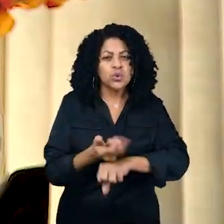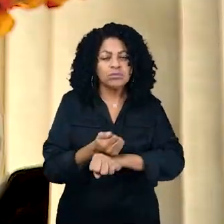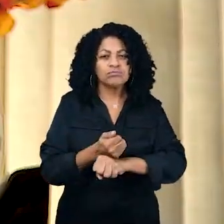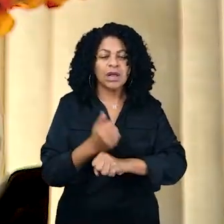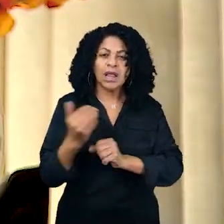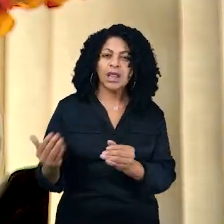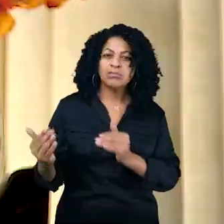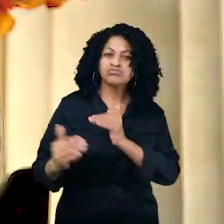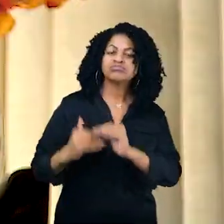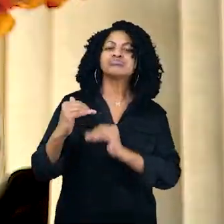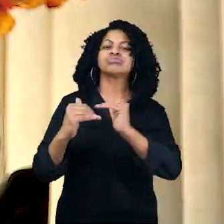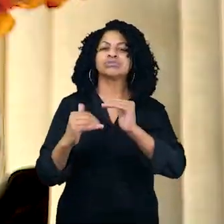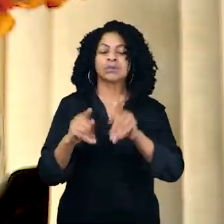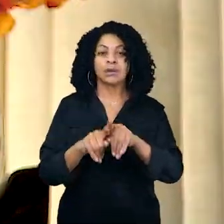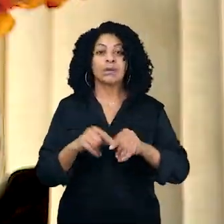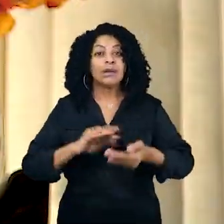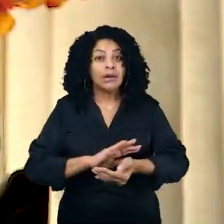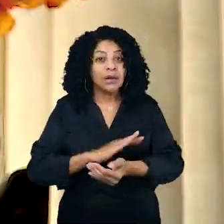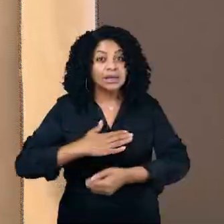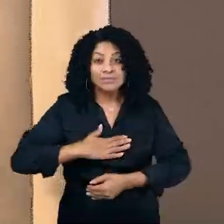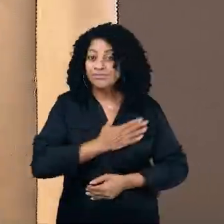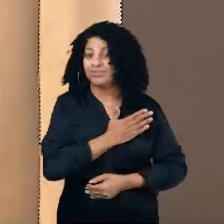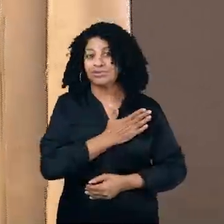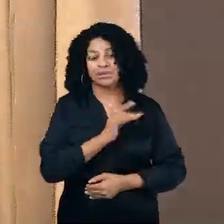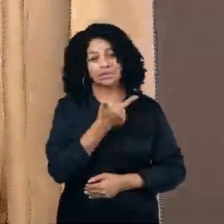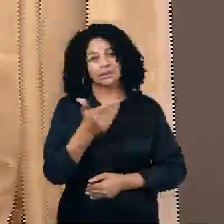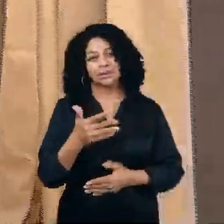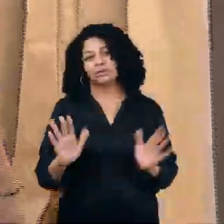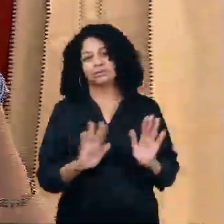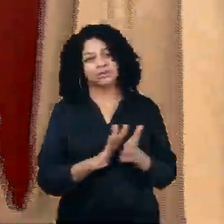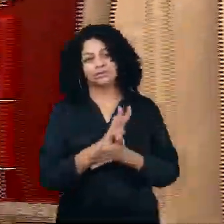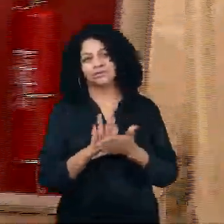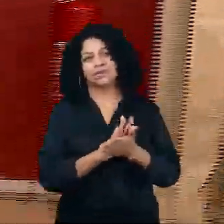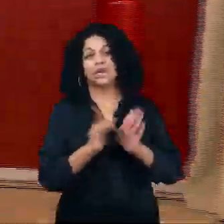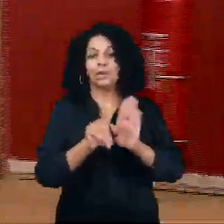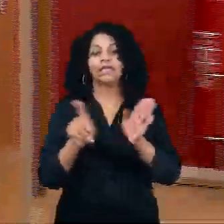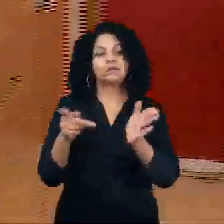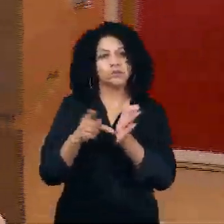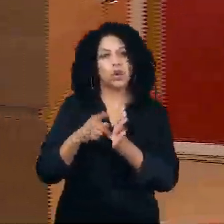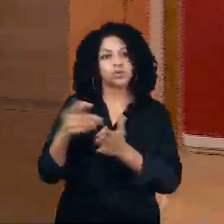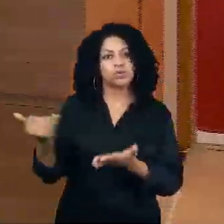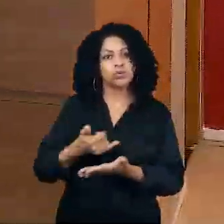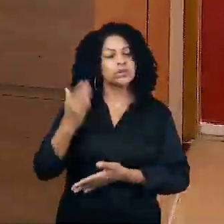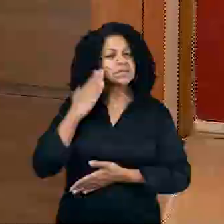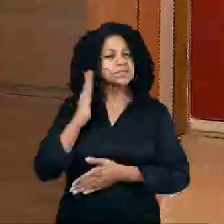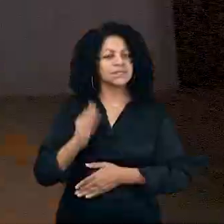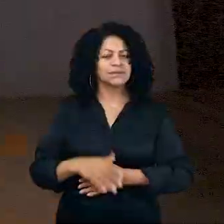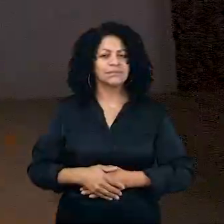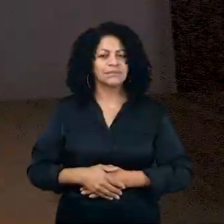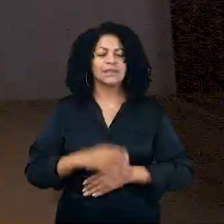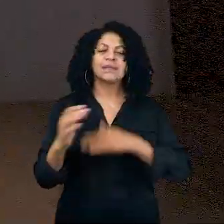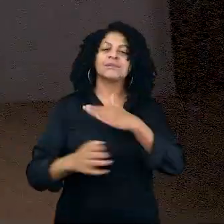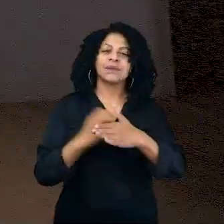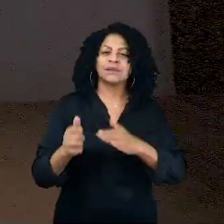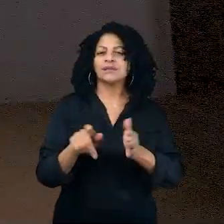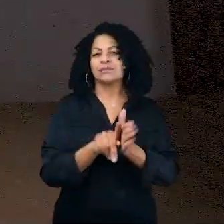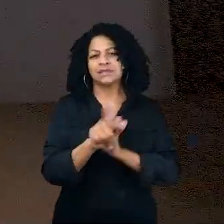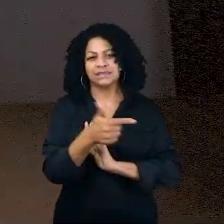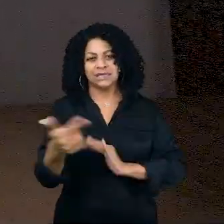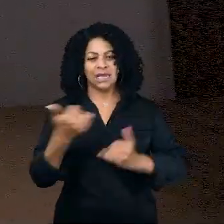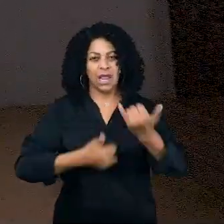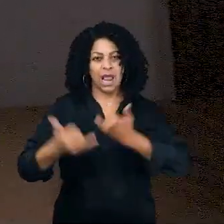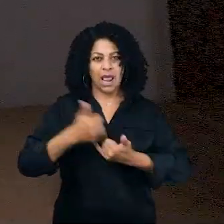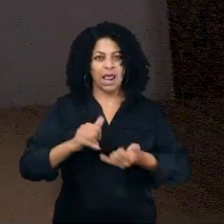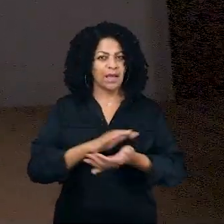no processo de que aquela discriminação não aconteceu. Mas o reverso também é verdadeiro. Ou seja, uma empresa que não tem